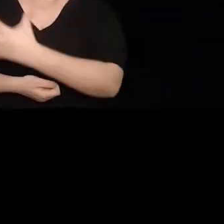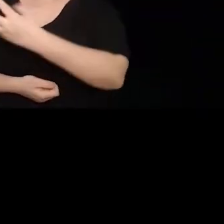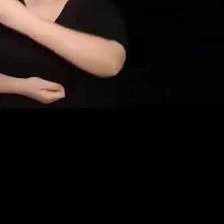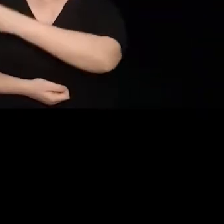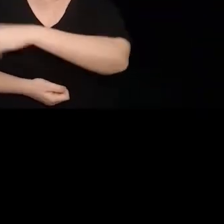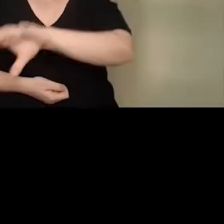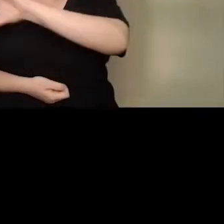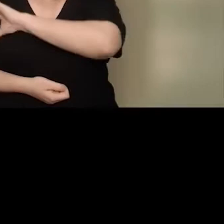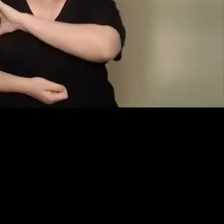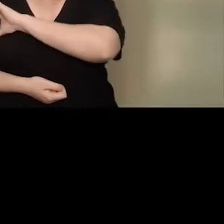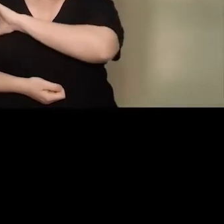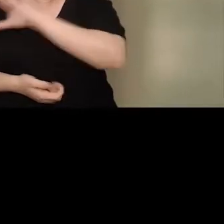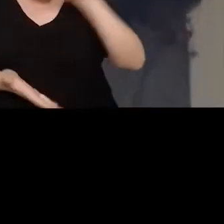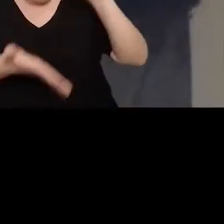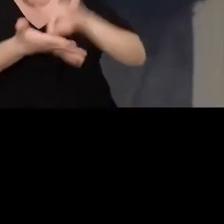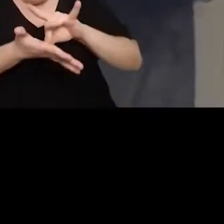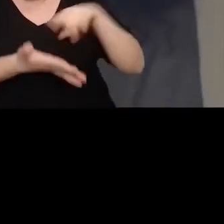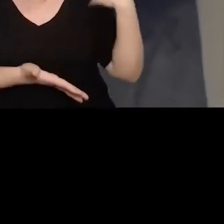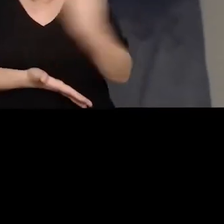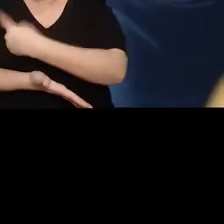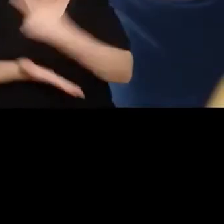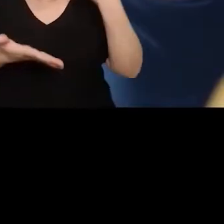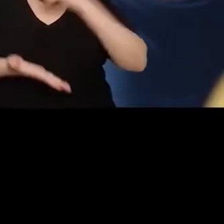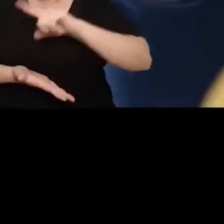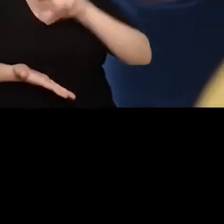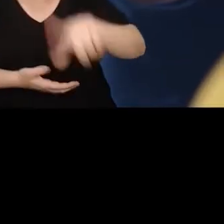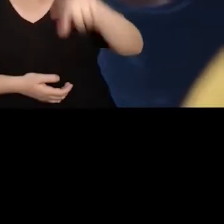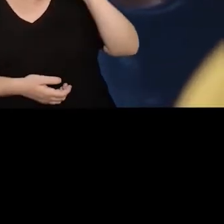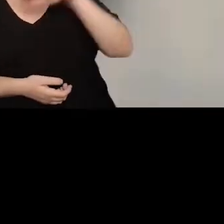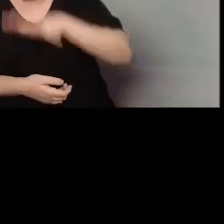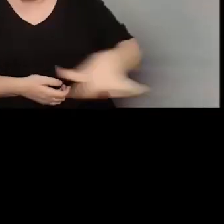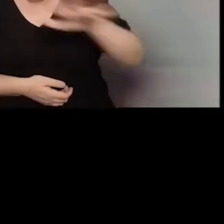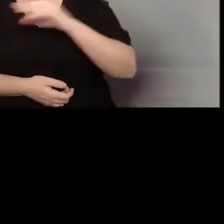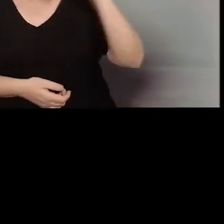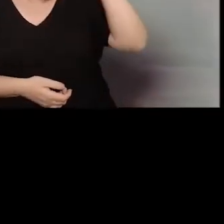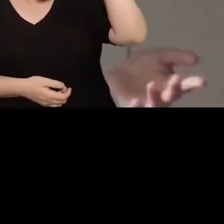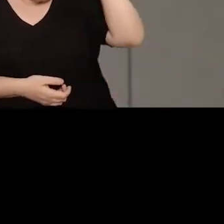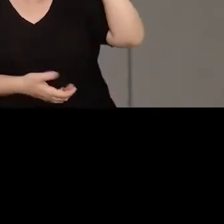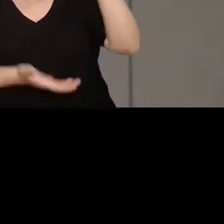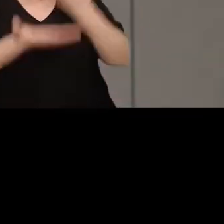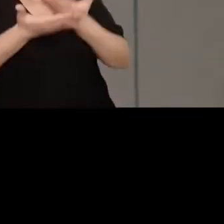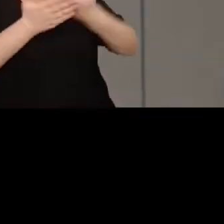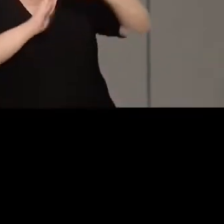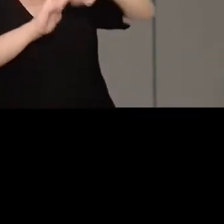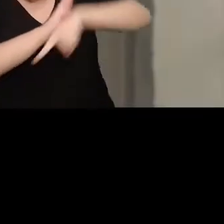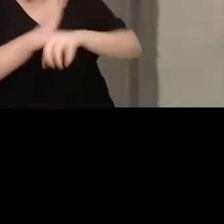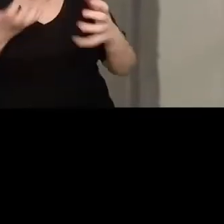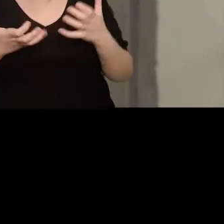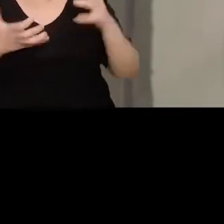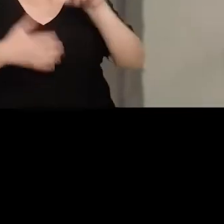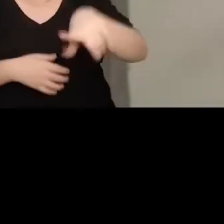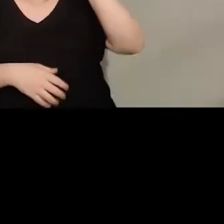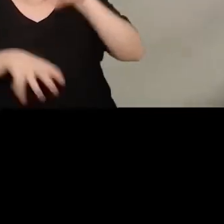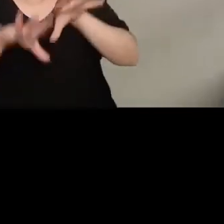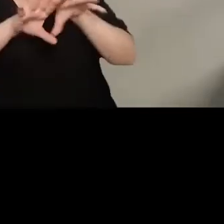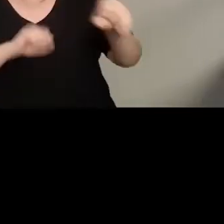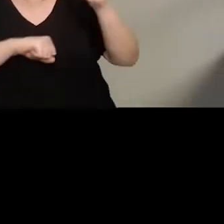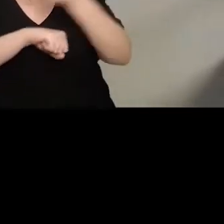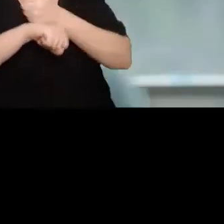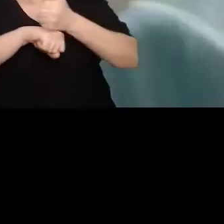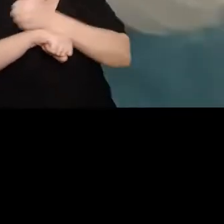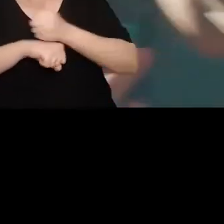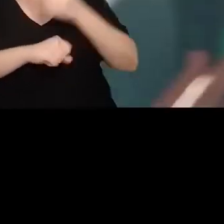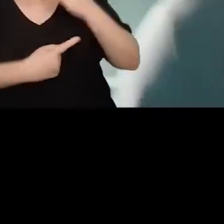Novo Ensino Médio. É real! Agora a gente vai poder escolher em qual área de conhecimento quer se aprofundar. E até escolher fazer uma